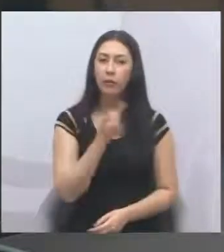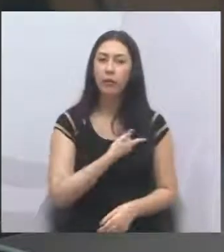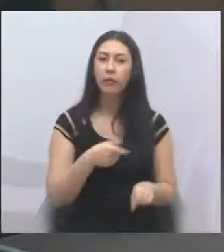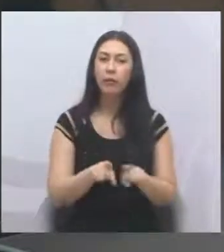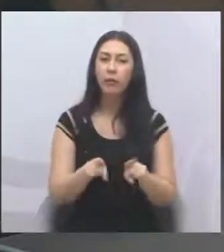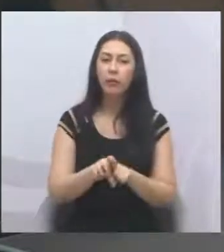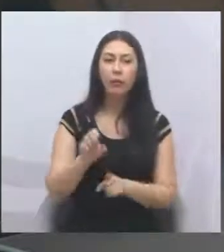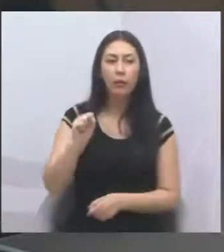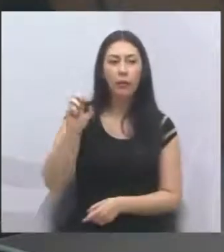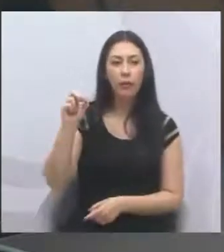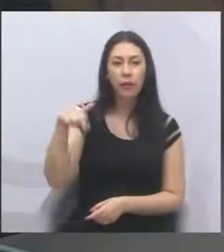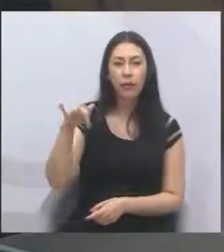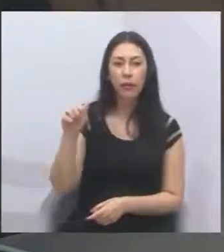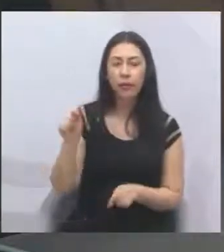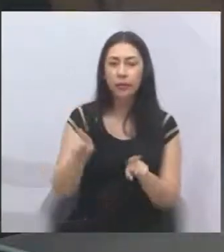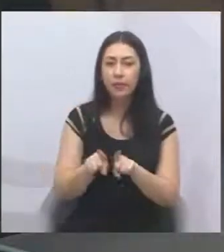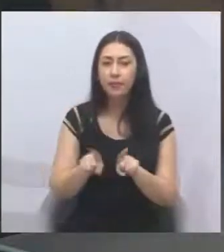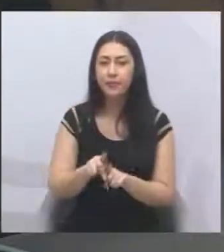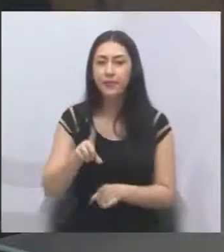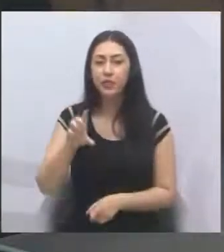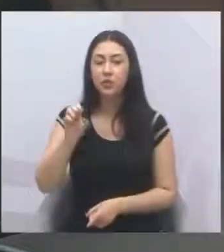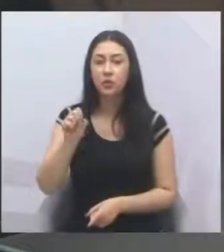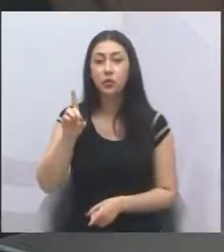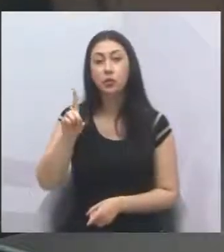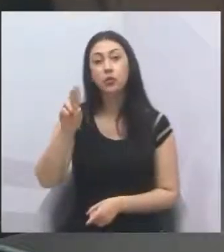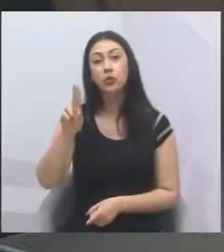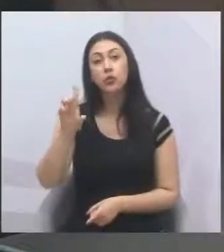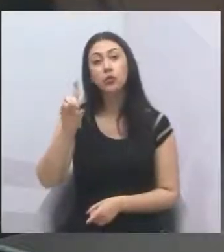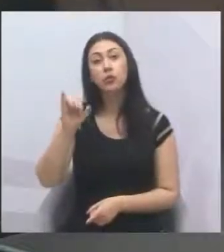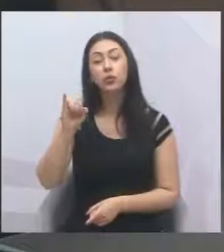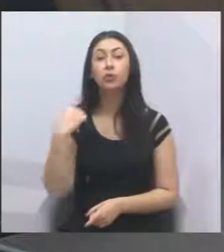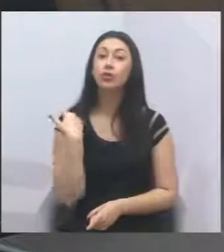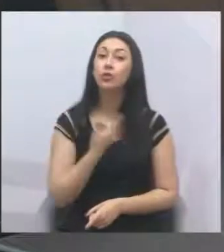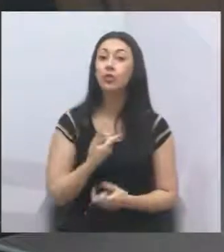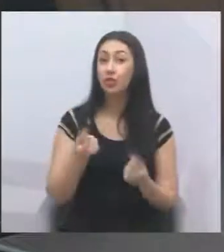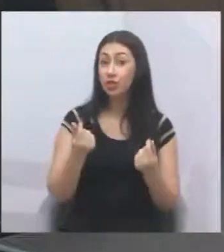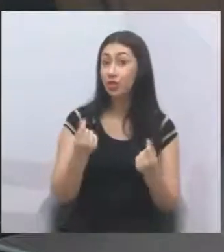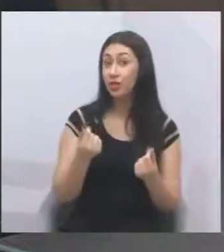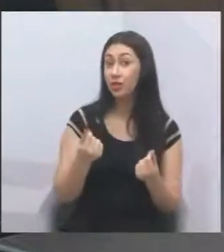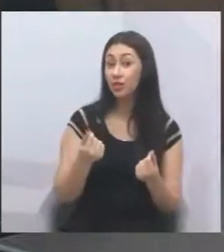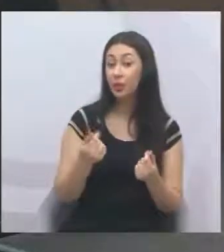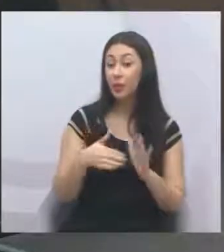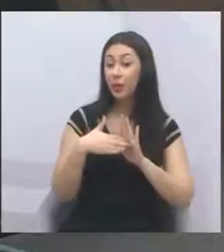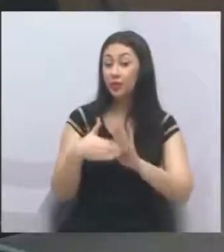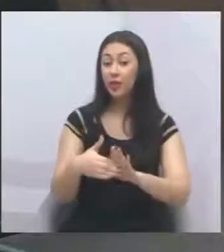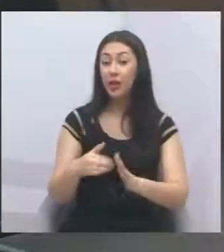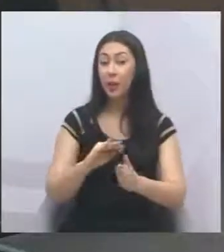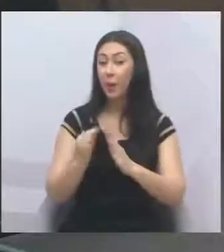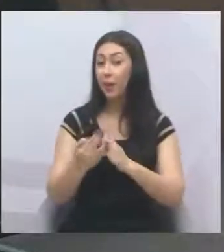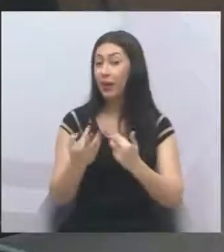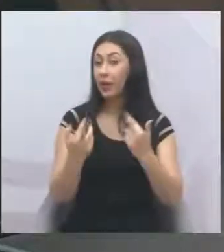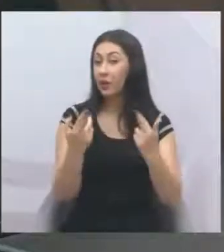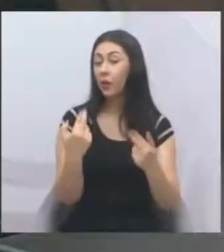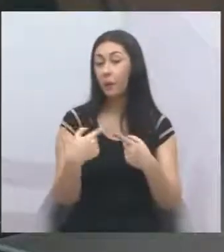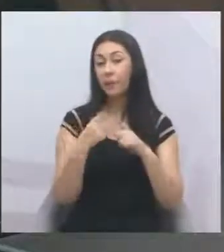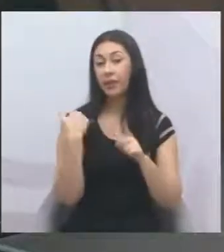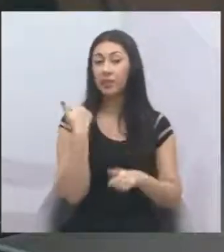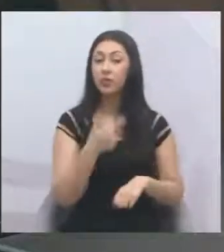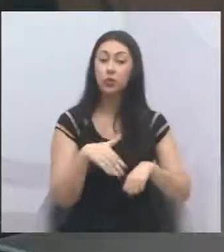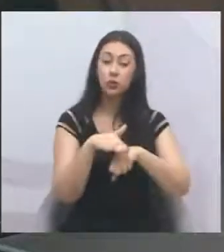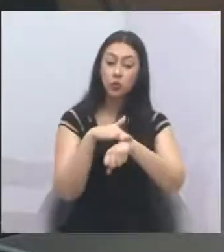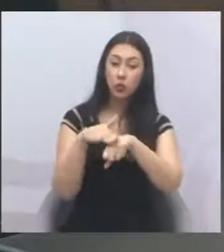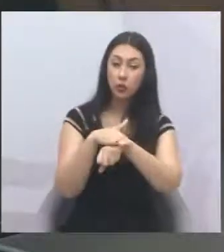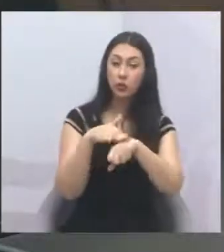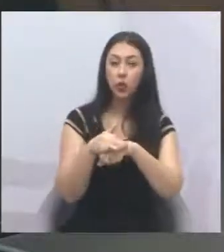também, e o Dude, nós também recebemos verbas para o mesmo bairro e nós discutimos e chegamos ao consenso de